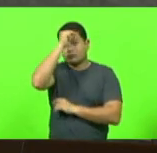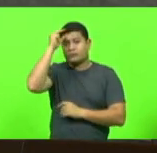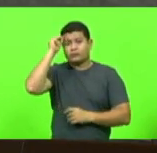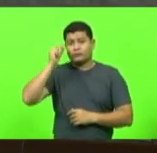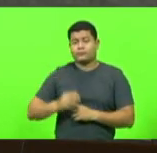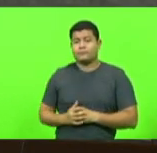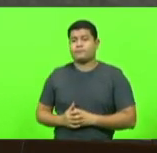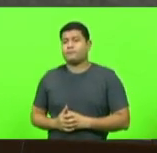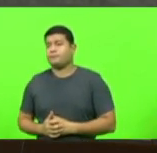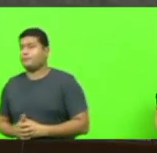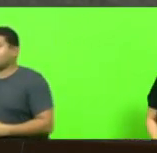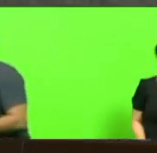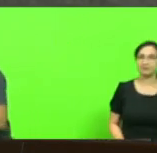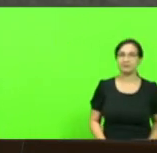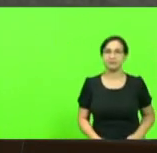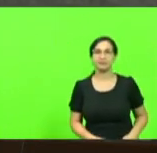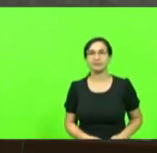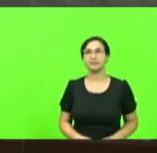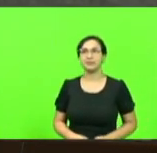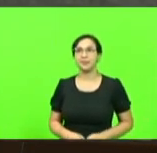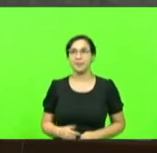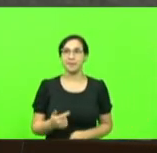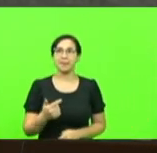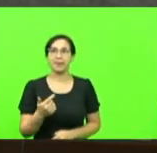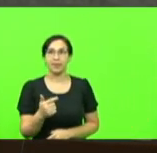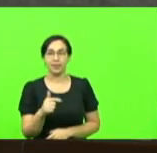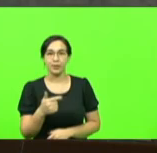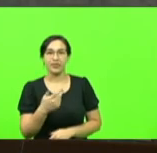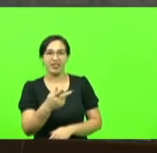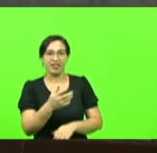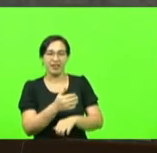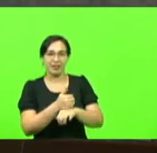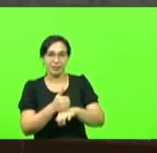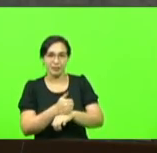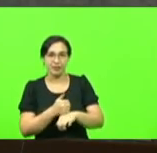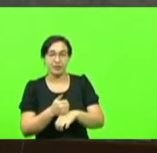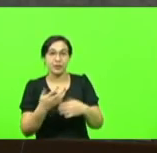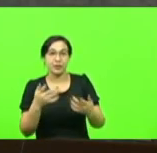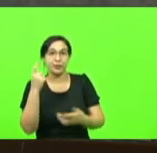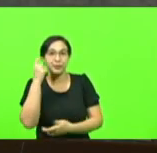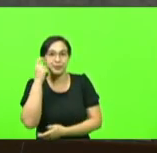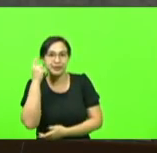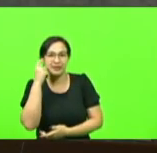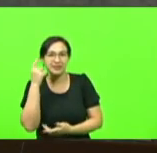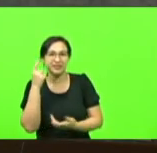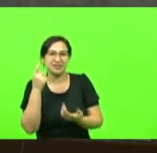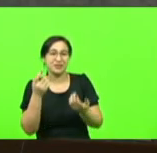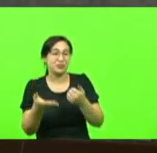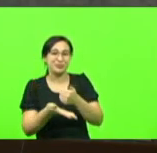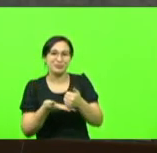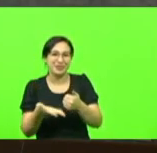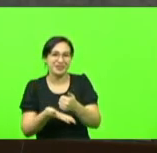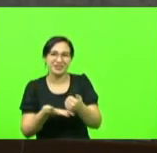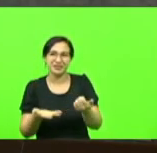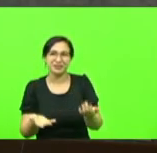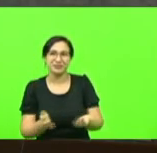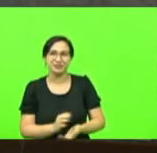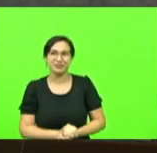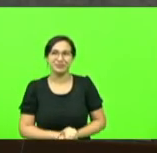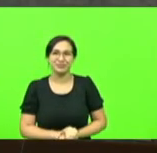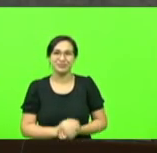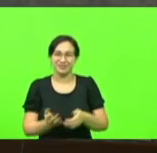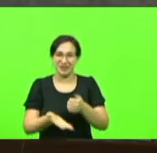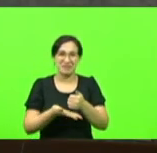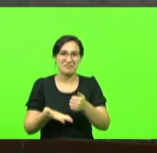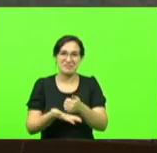também não tem esse profissional. Então, nós estamos pensando em atenção básica. Atenção